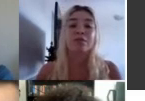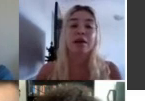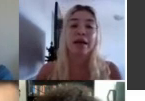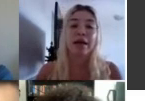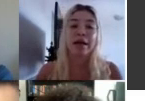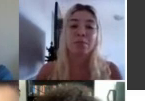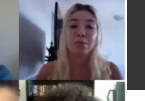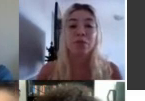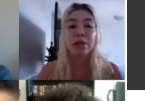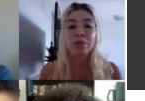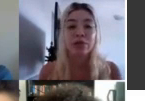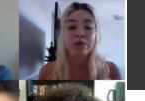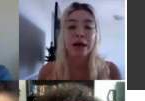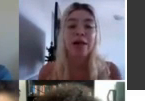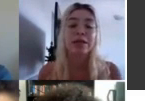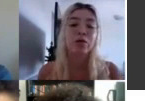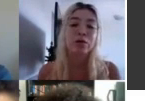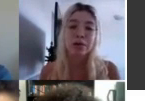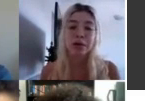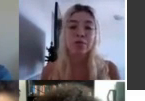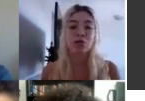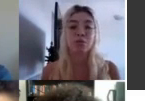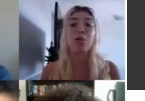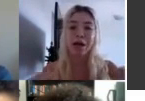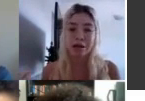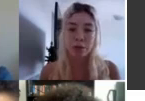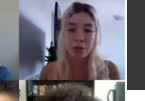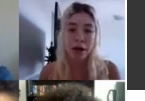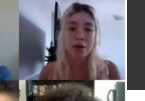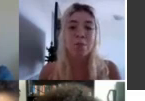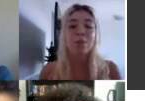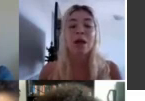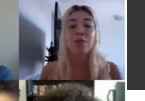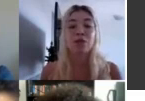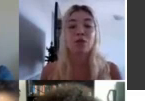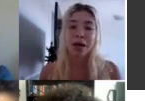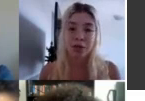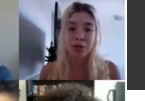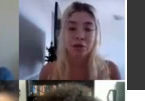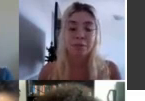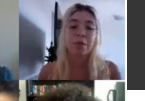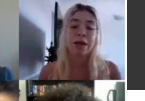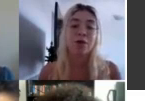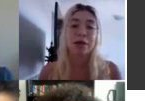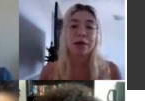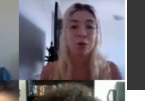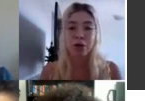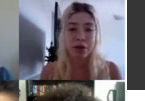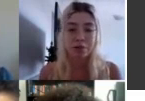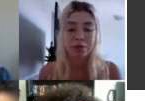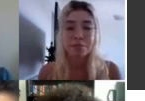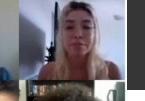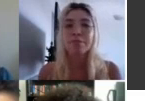nós pudemos realizar a construção de murais online a partir do Padlet. Para quem não